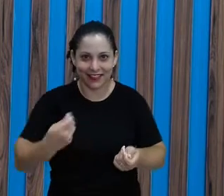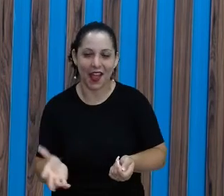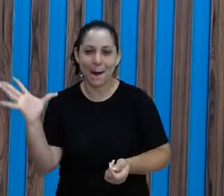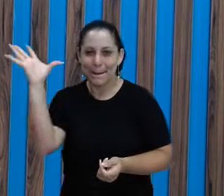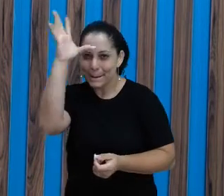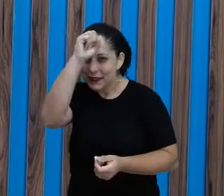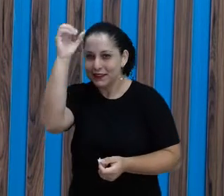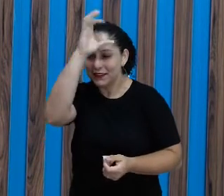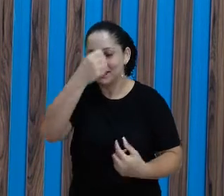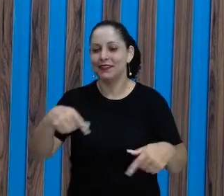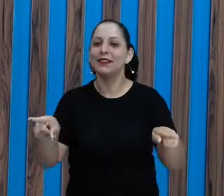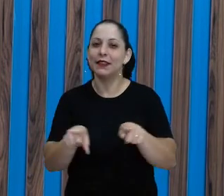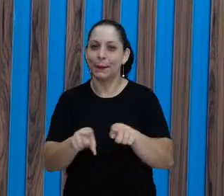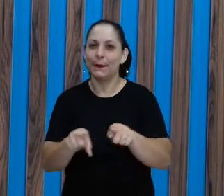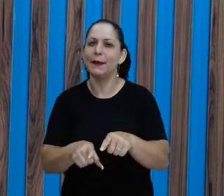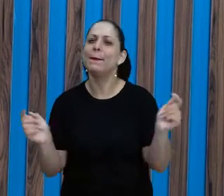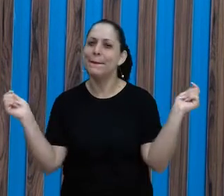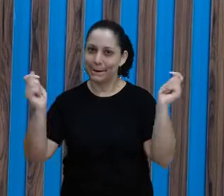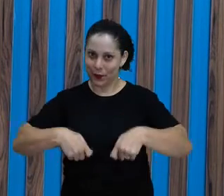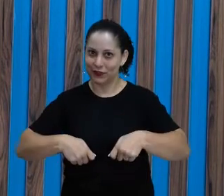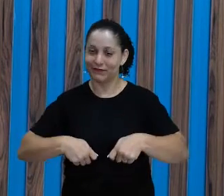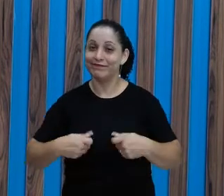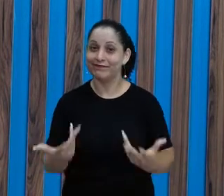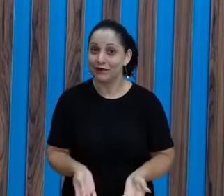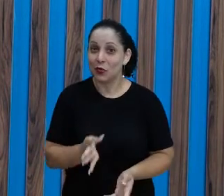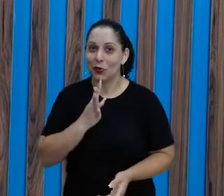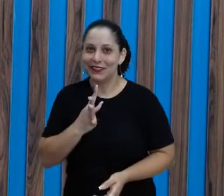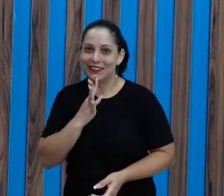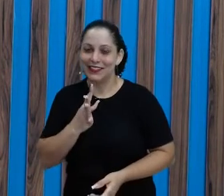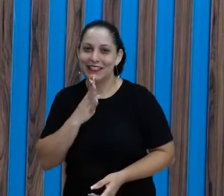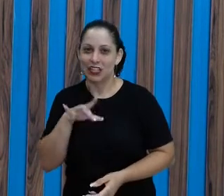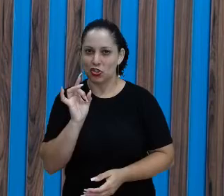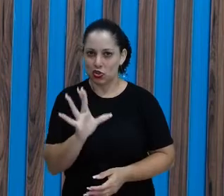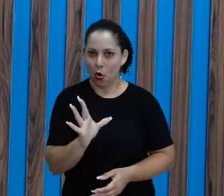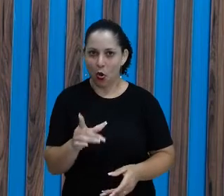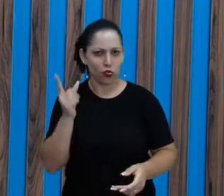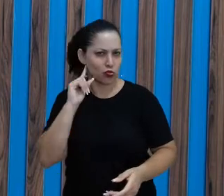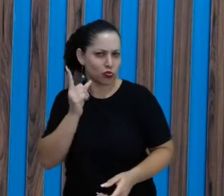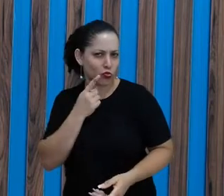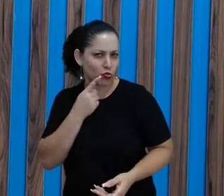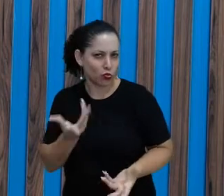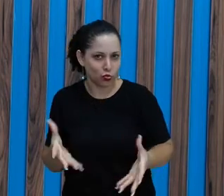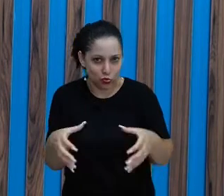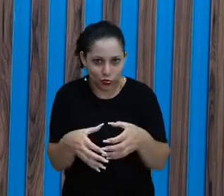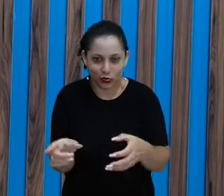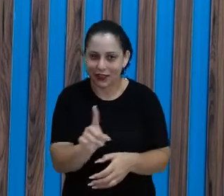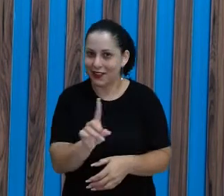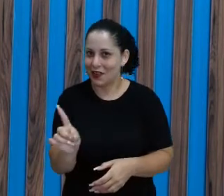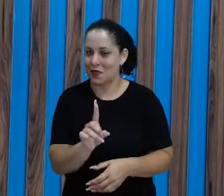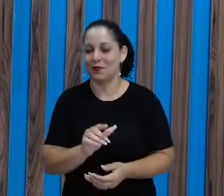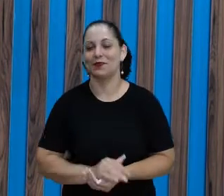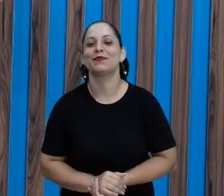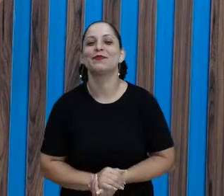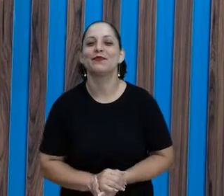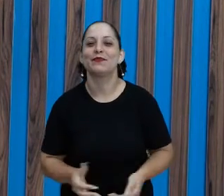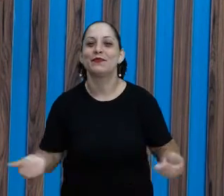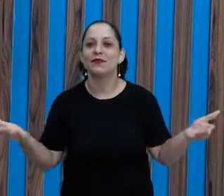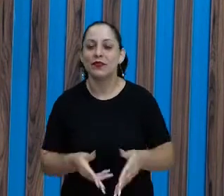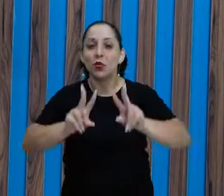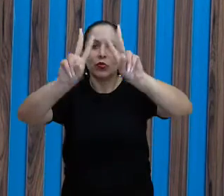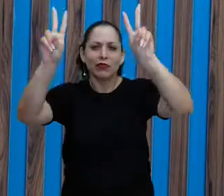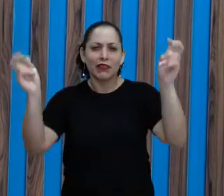é uma forma também de aprender aí um pouco das libras, viu? Não é só para a comunidade surda não, se orientem. Ó, hoje a gente vai